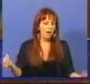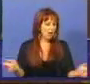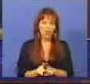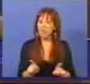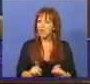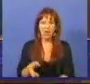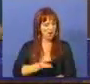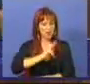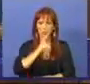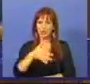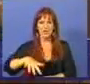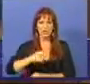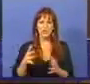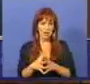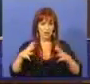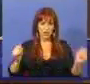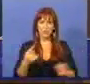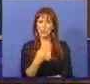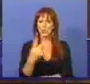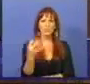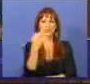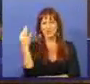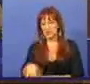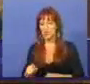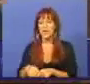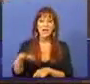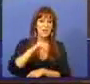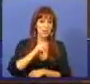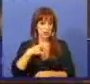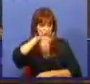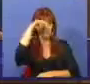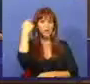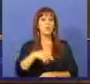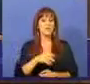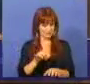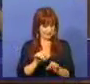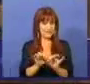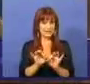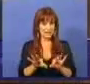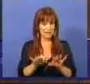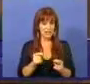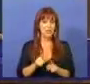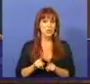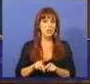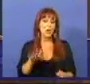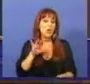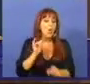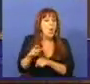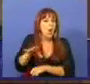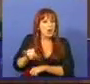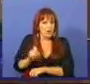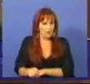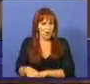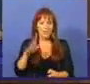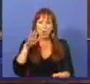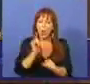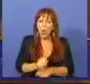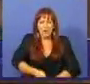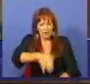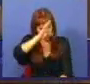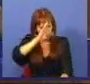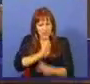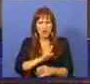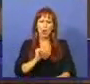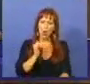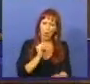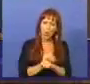que respondem a uma situação de crescimento de 1%. A uma situação de dificuldades desta natureza responde-se de outra forma, com outra determinação,